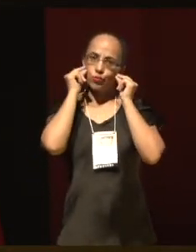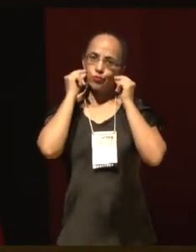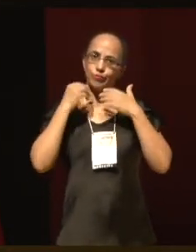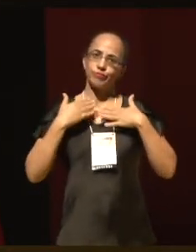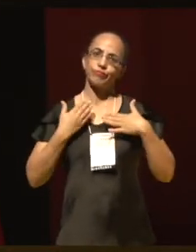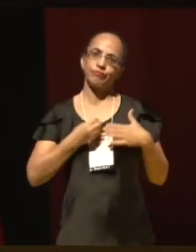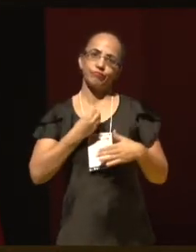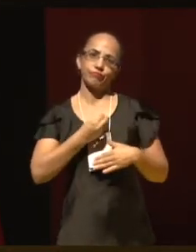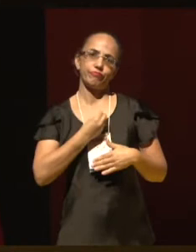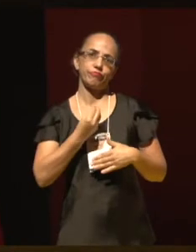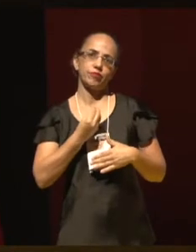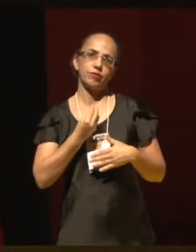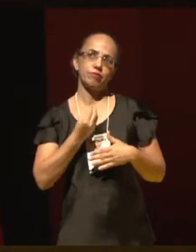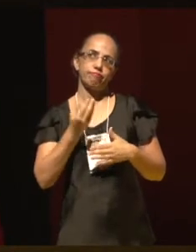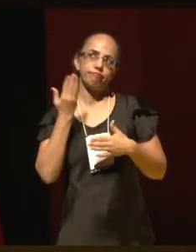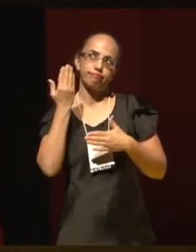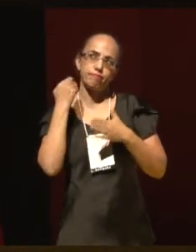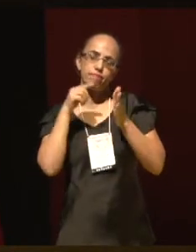de onde vimos?